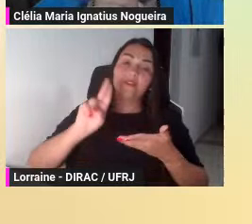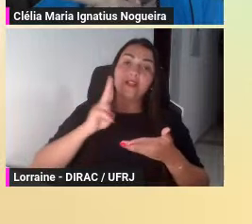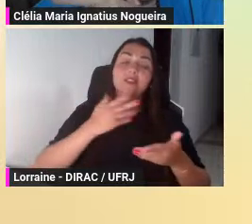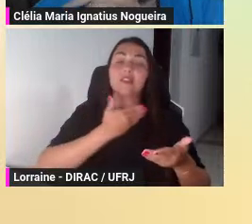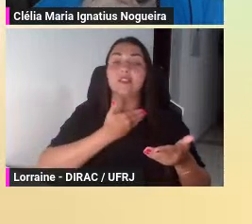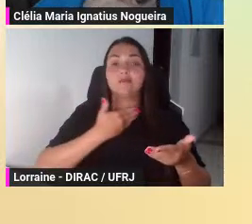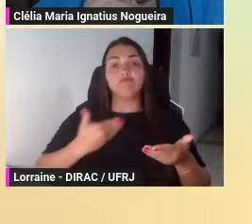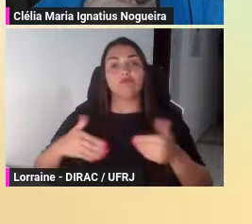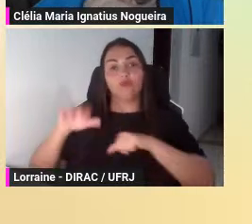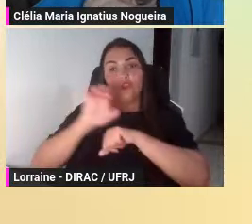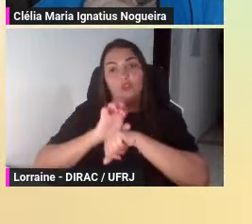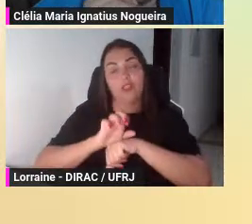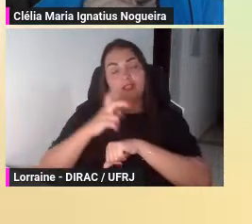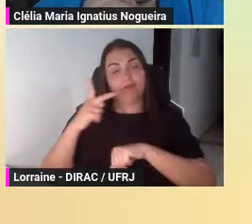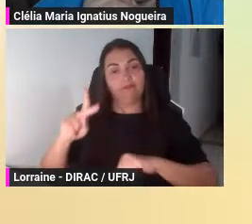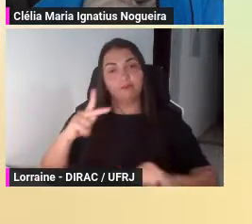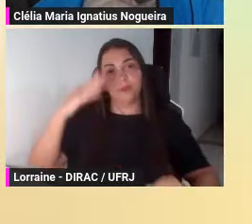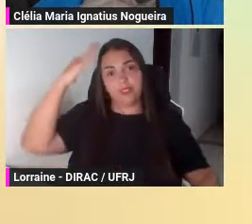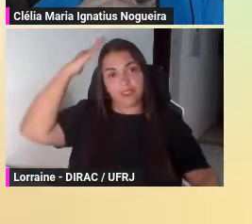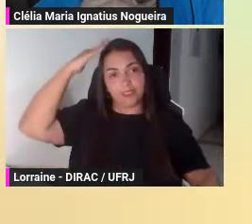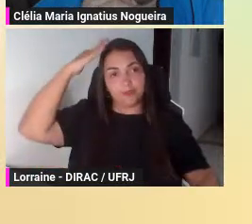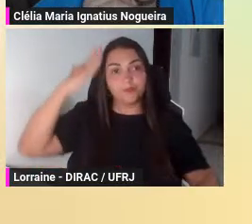Paraná. Pode passar, por favor.